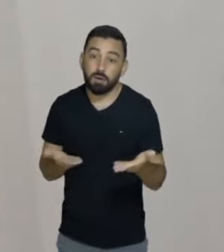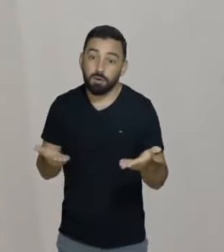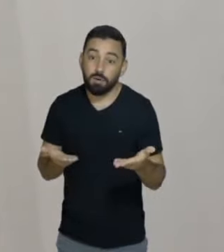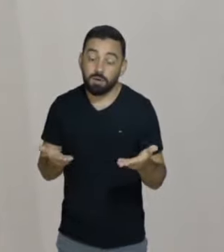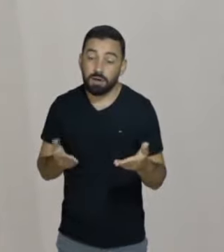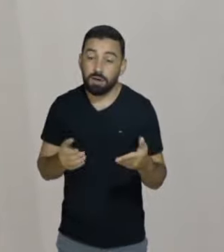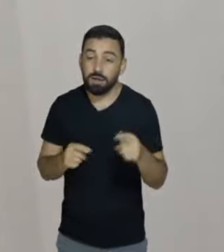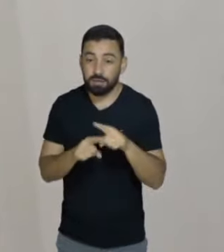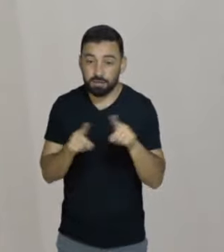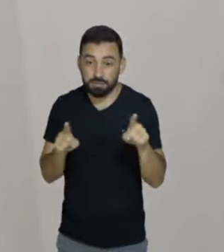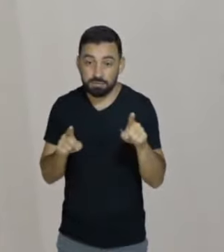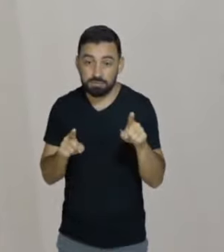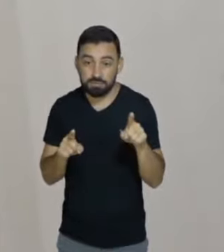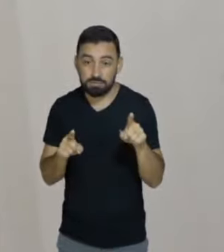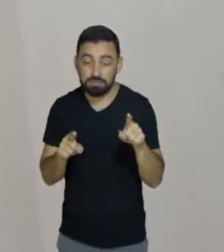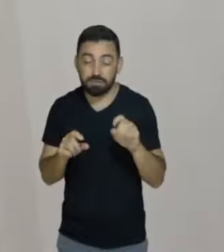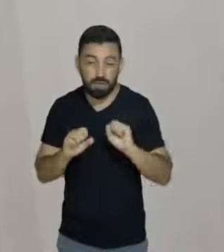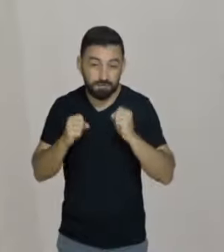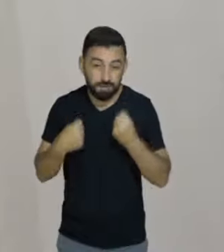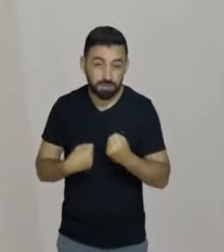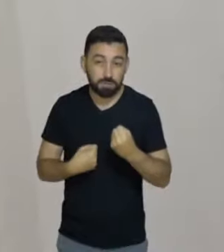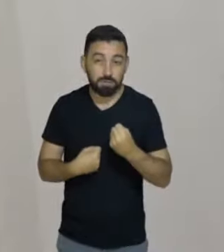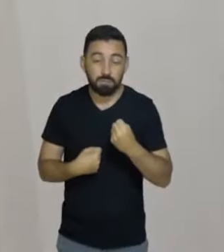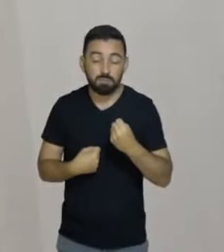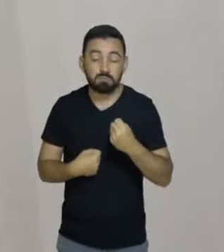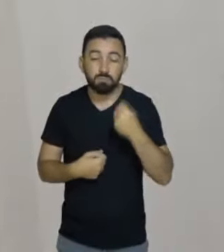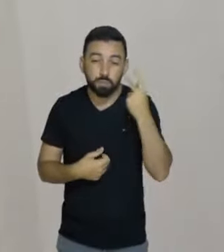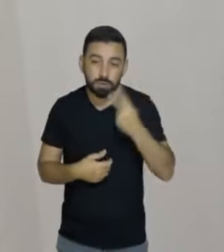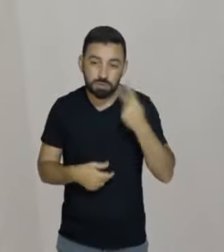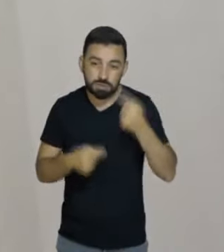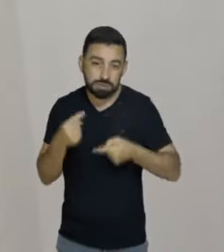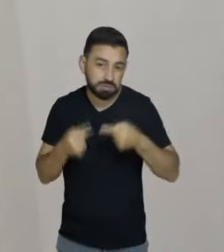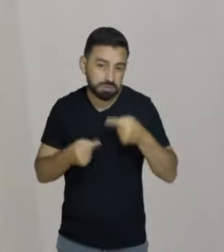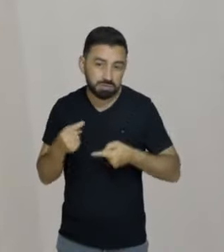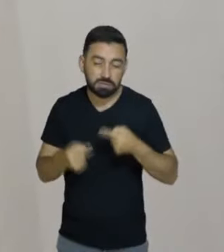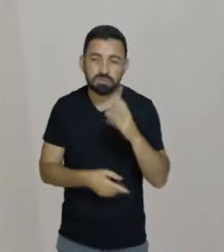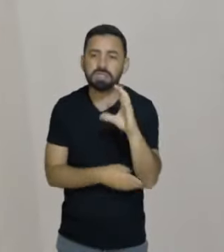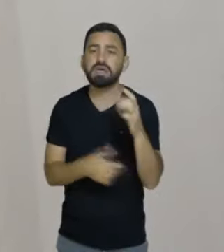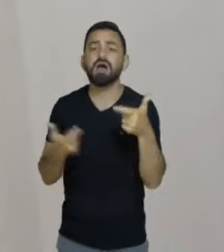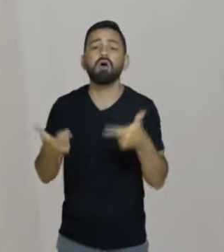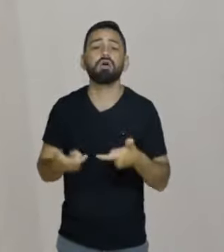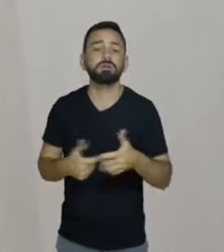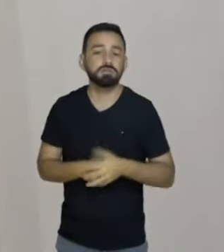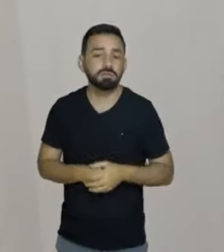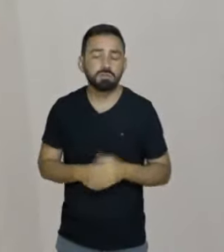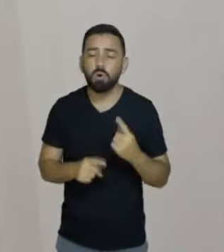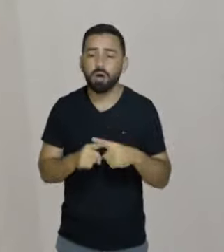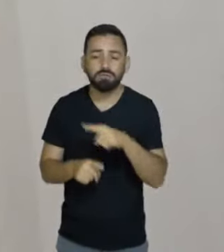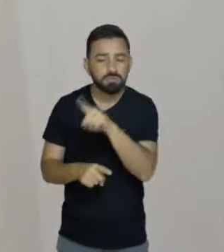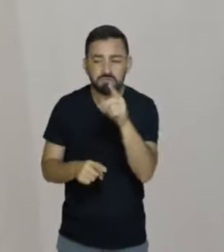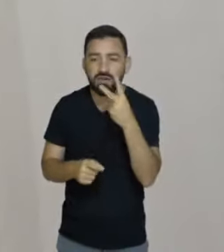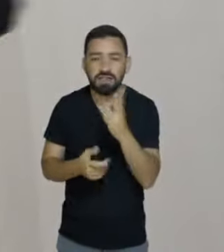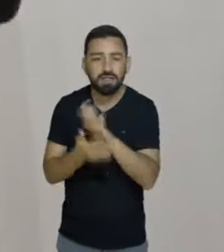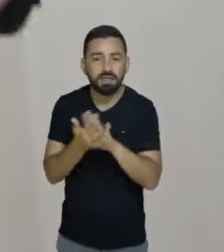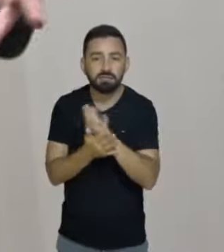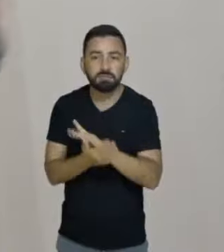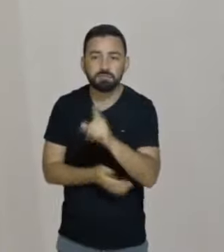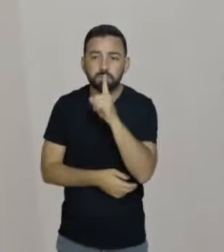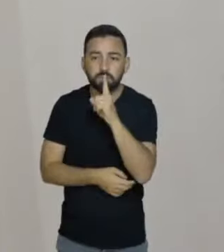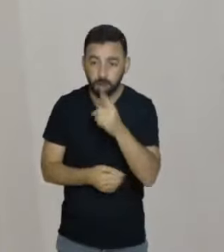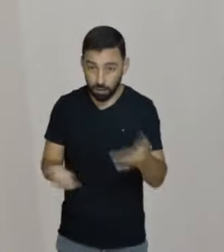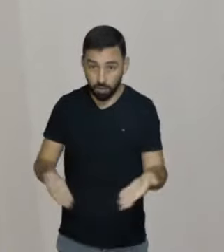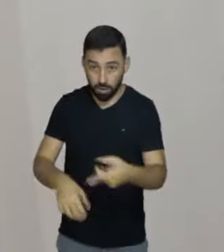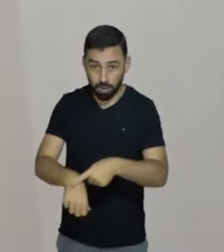cientistas, para aqueles que defendem a política da ciência, onde é que vocês estão agora? Por que vocês não se manifestam? Esse é o momento